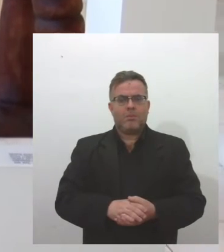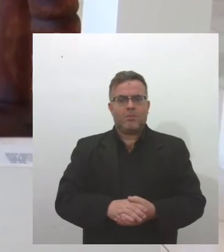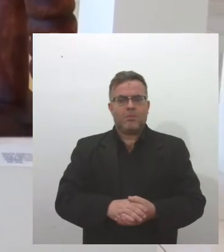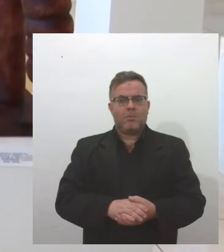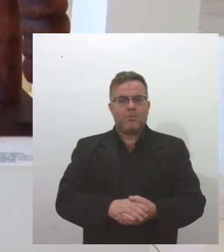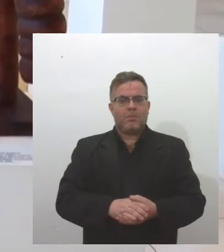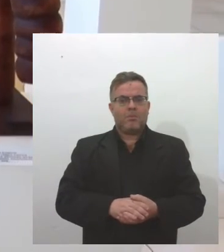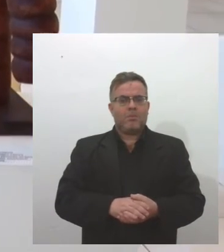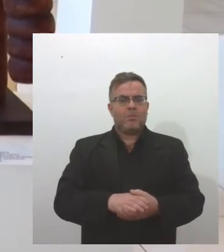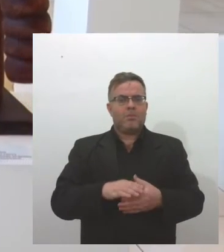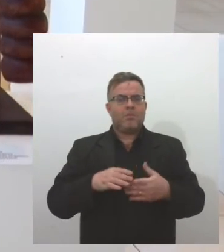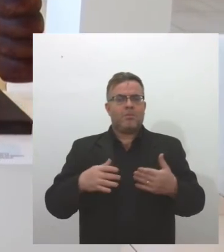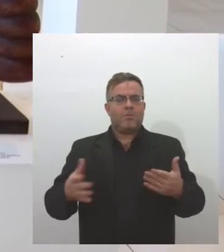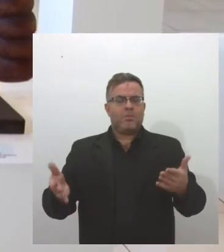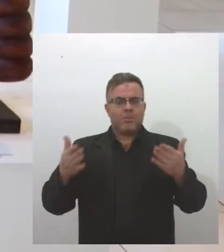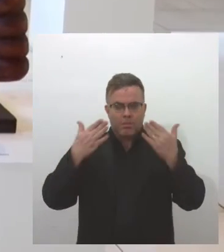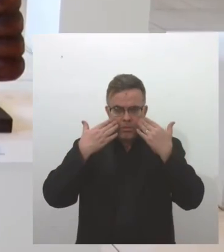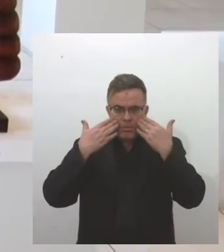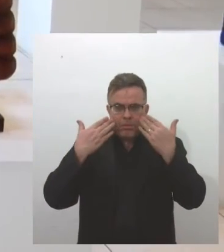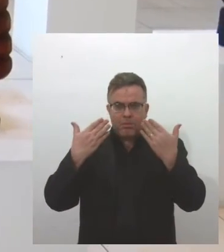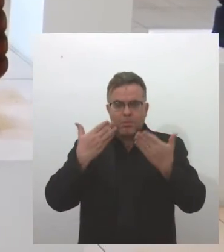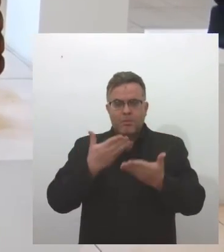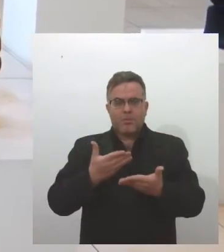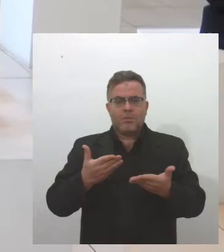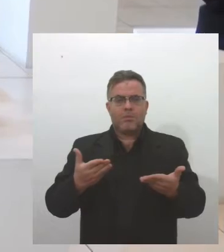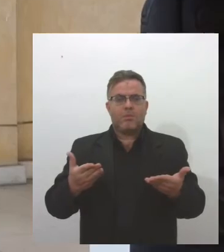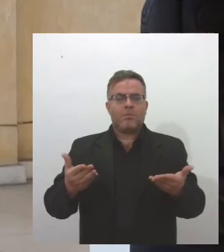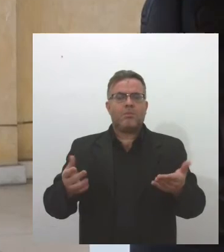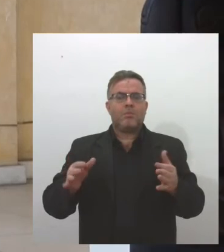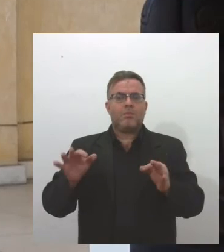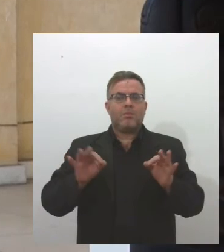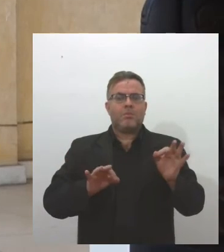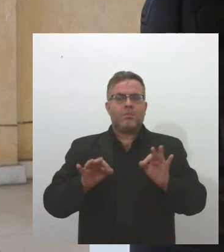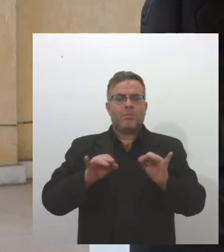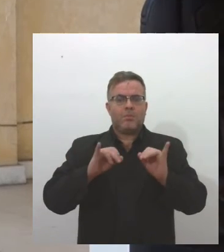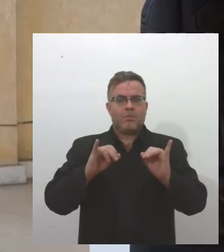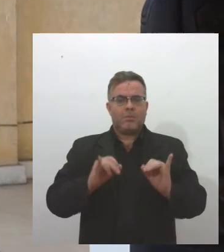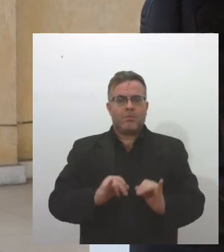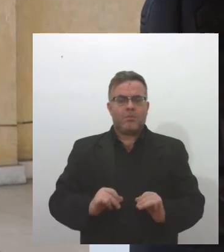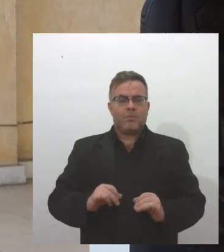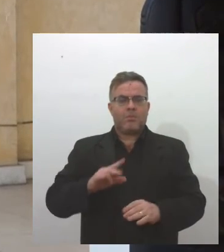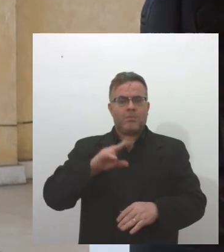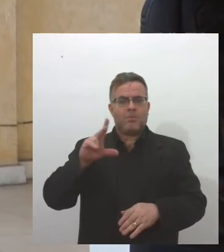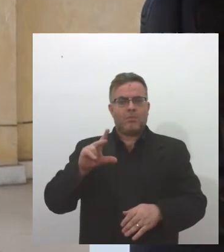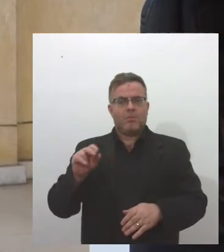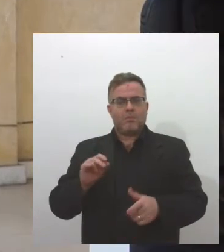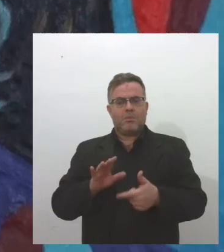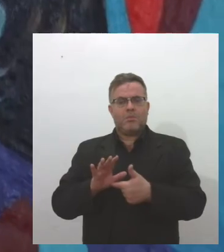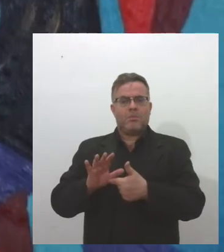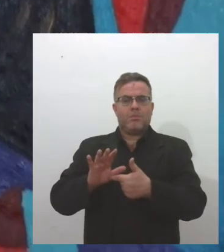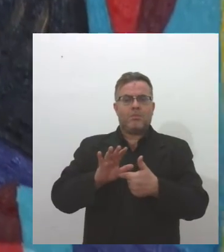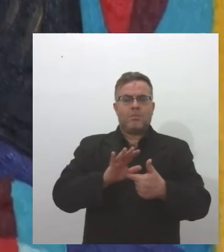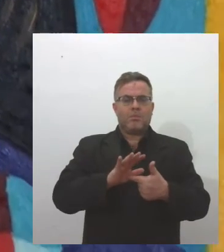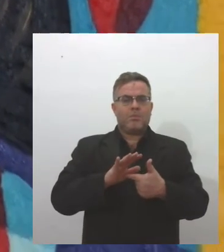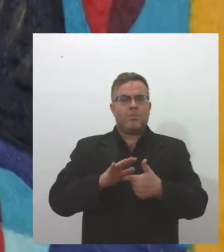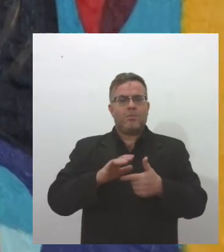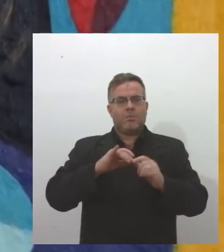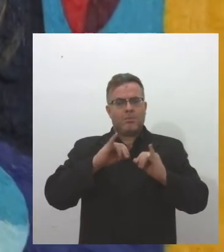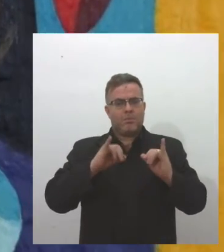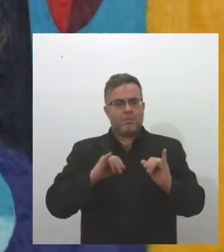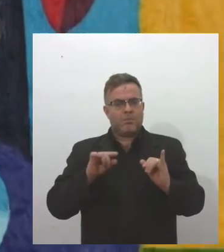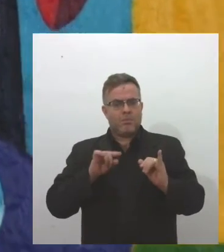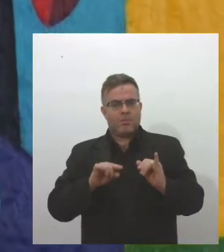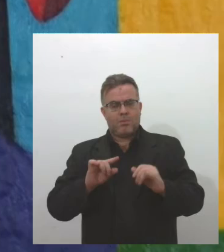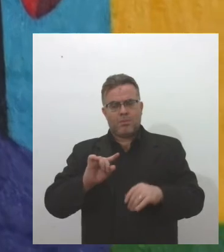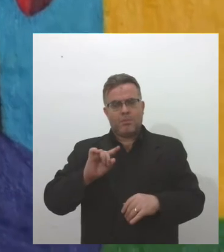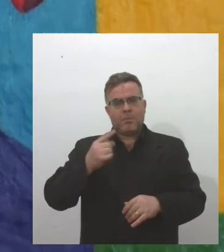A exposição Simbolismo Escultural Afro-Brasileiro retrata, por meio das esculturas e do primeiro quadro